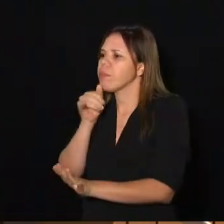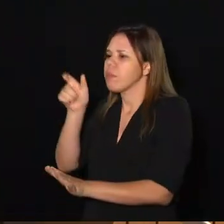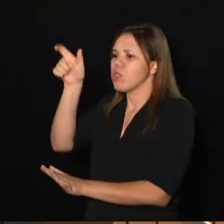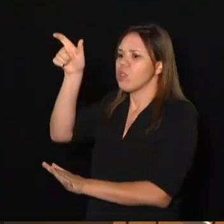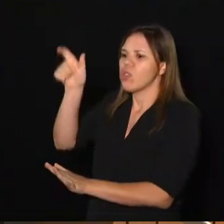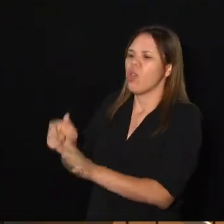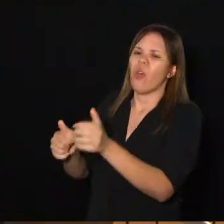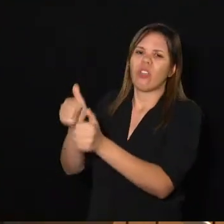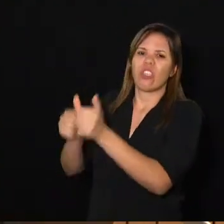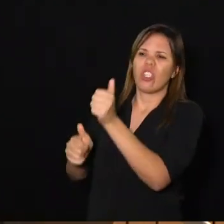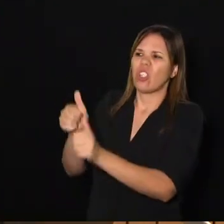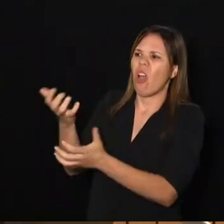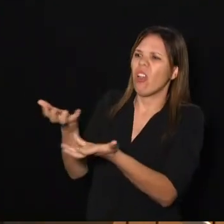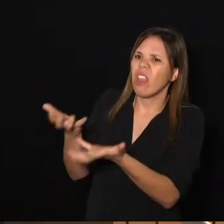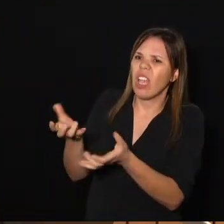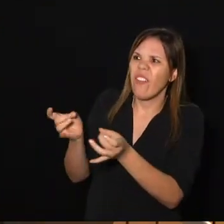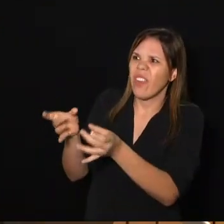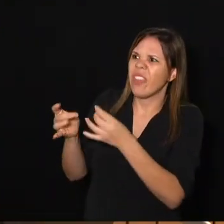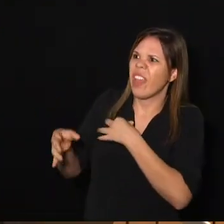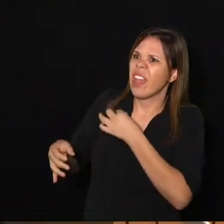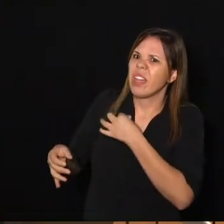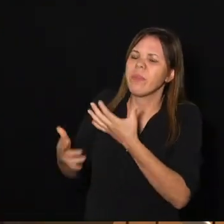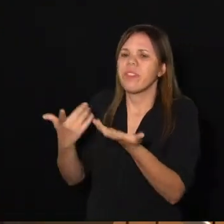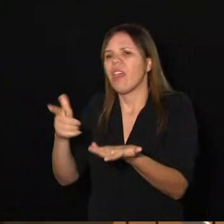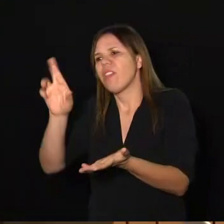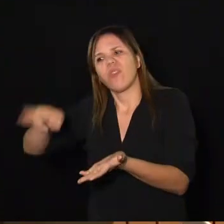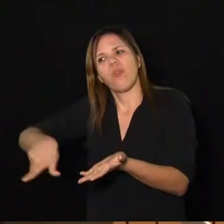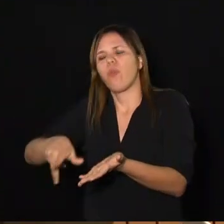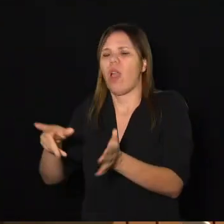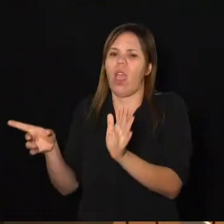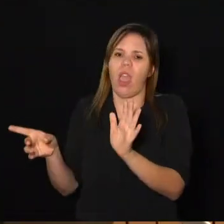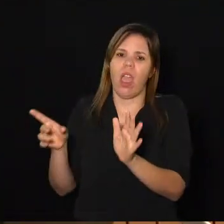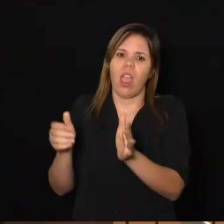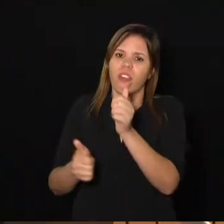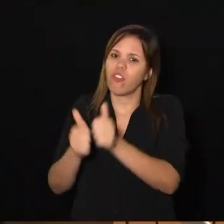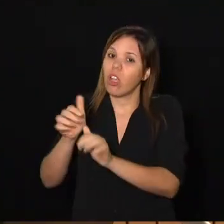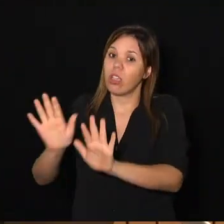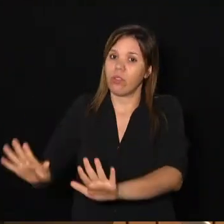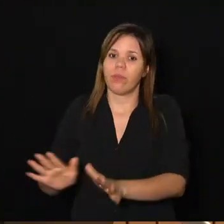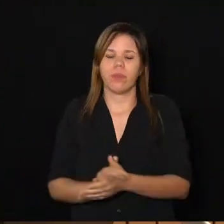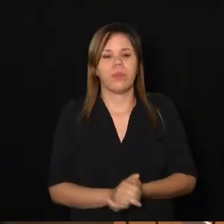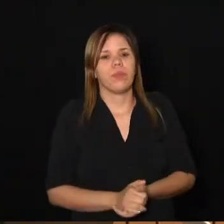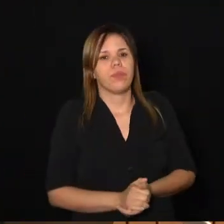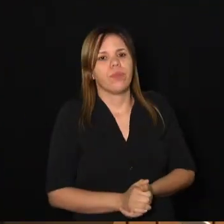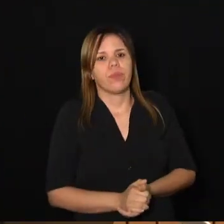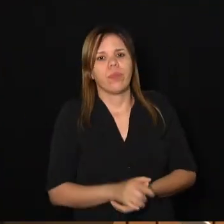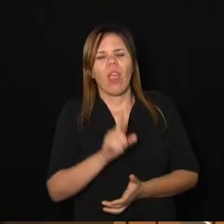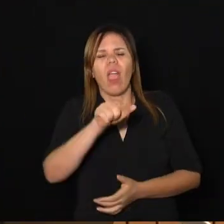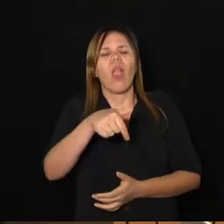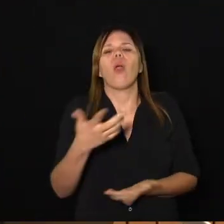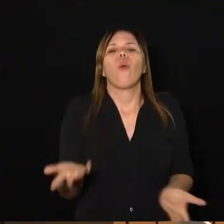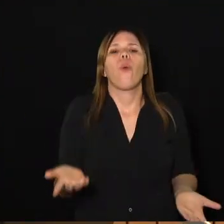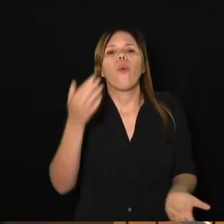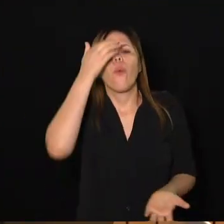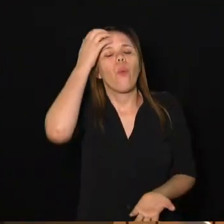não é jogador essa é a grande realidade então as vezes eu fico indignado porque as pessoas entendem como o secretário de saúde falou